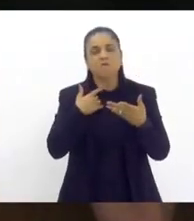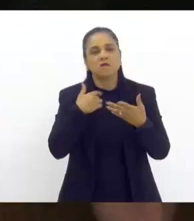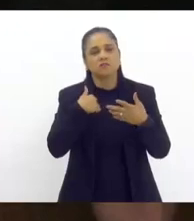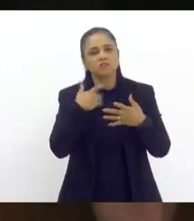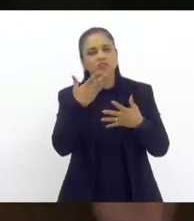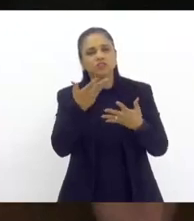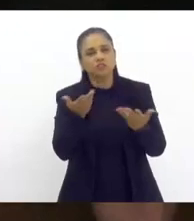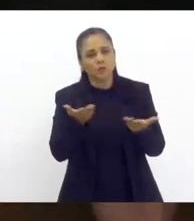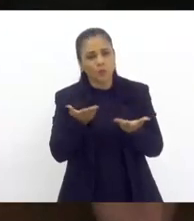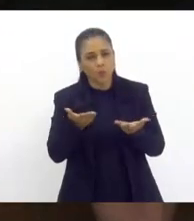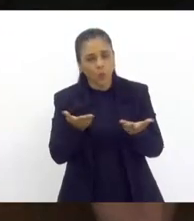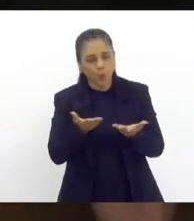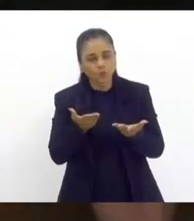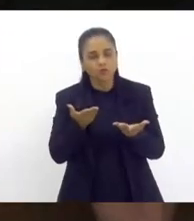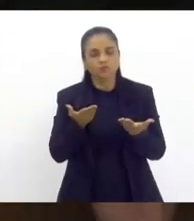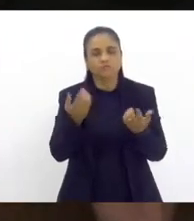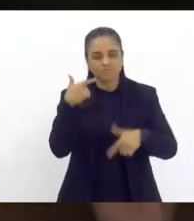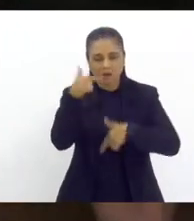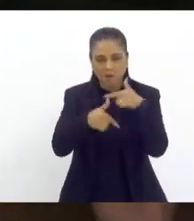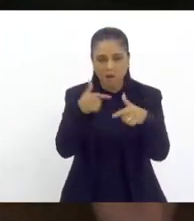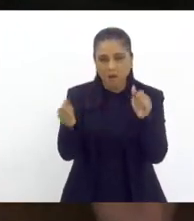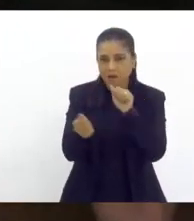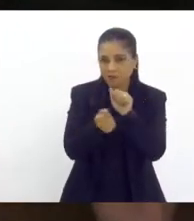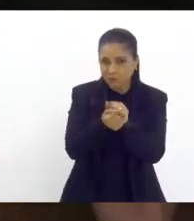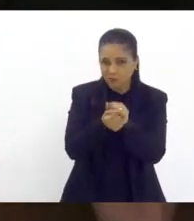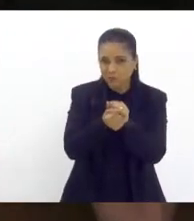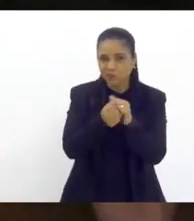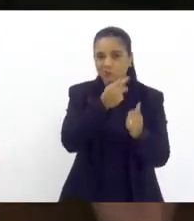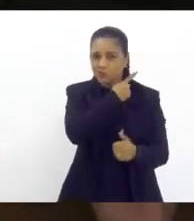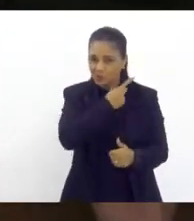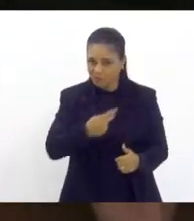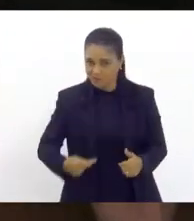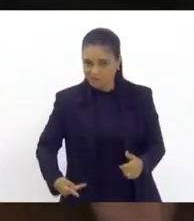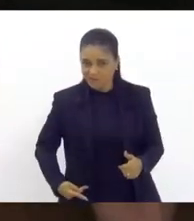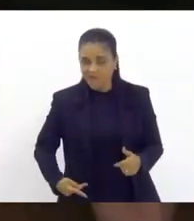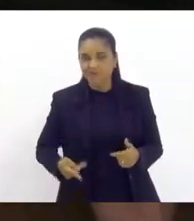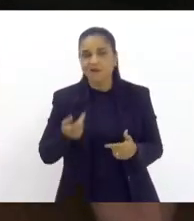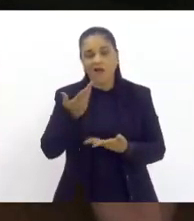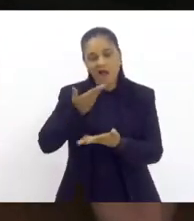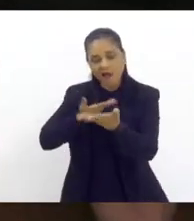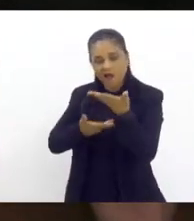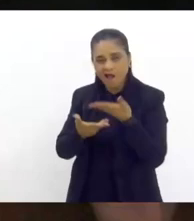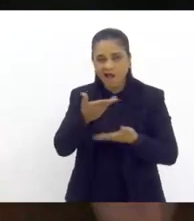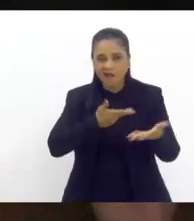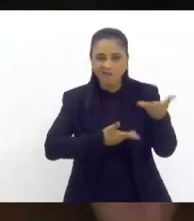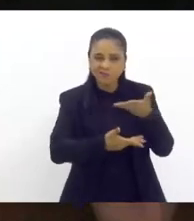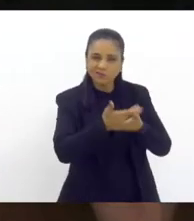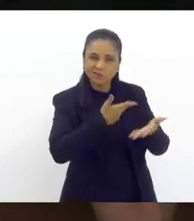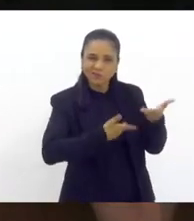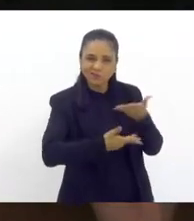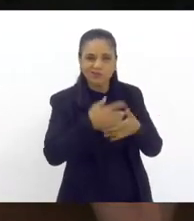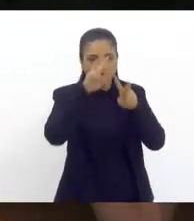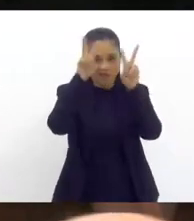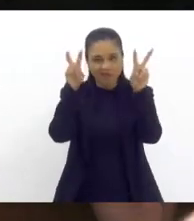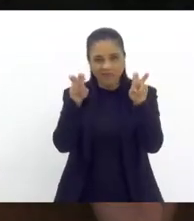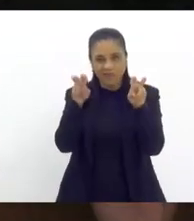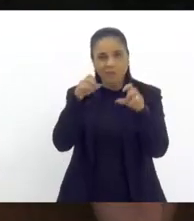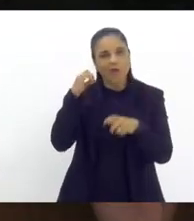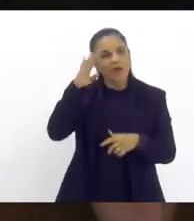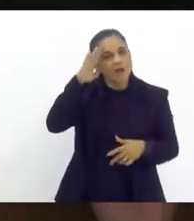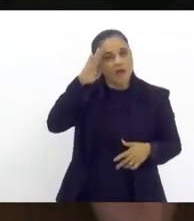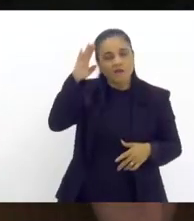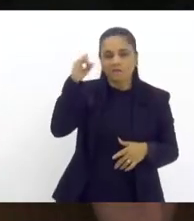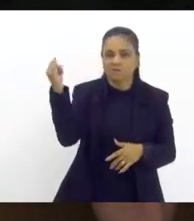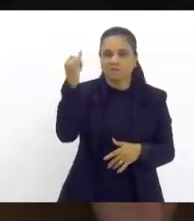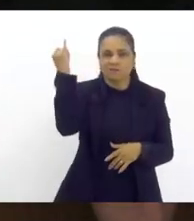essa legislatura com Vossa Excelência, que consegue articular tão bem, de forma tão precisa, temas importantes como a proteção